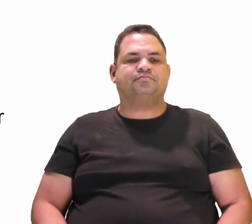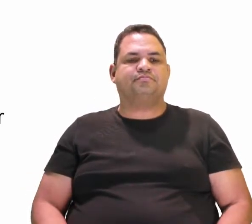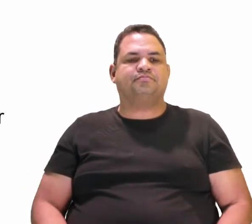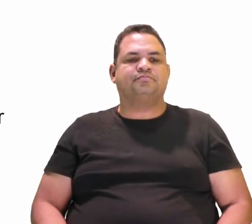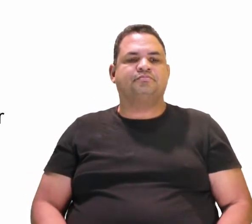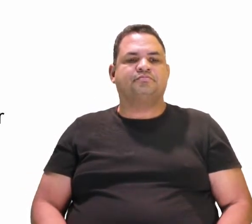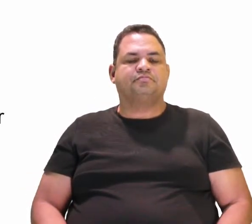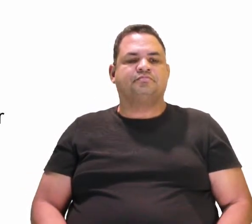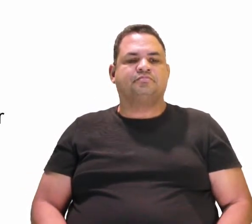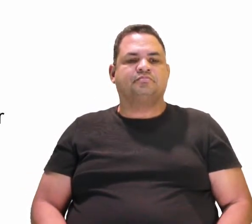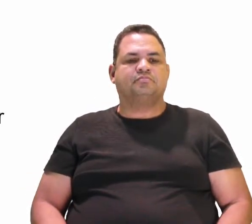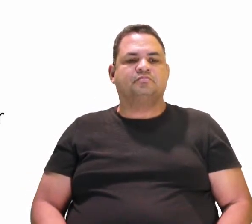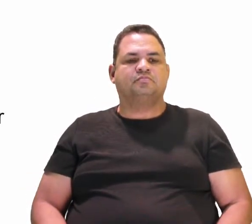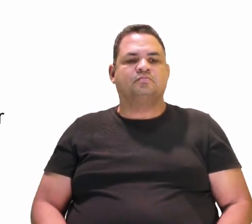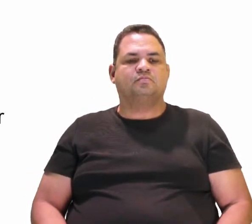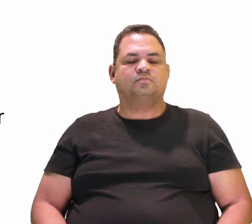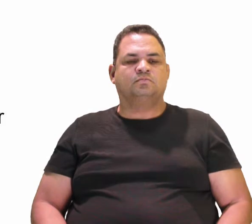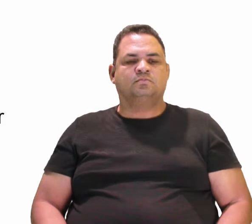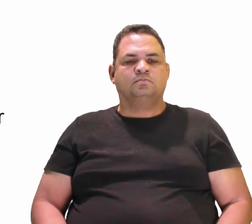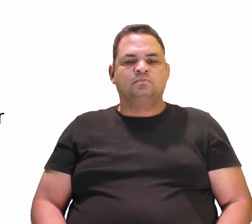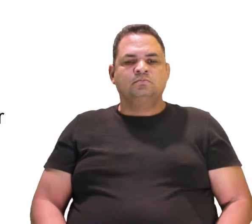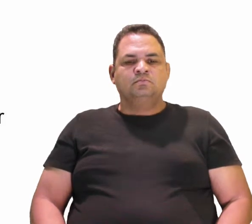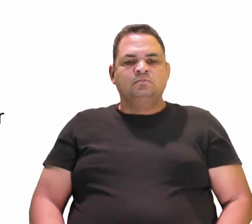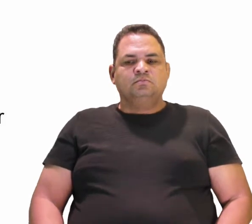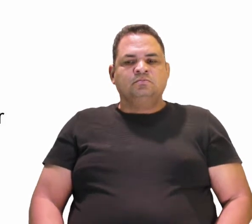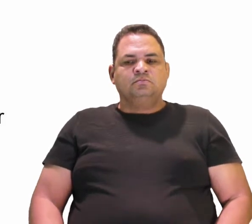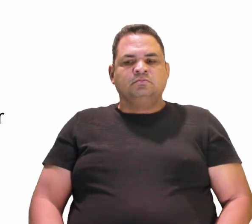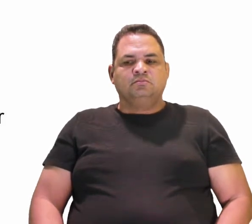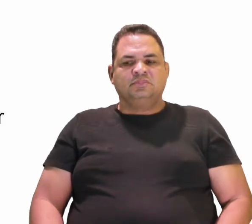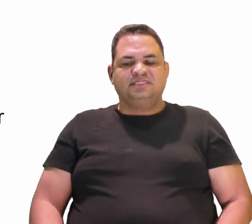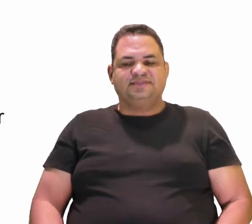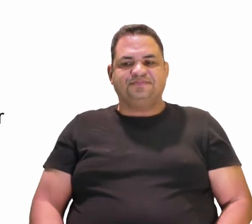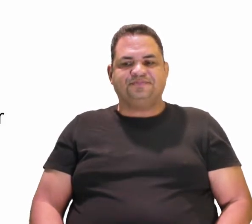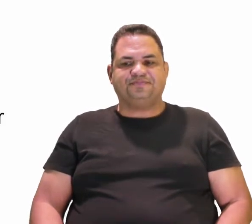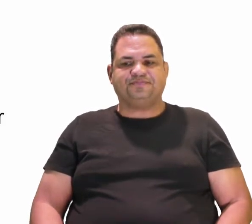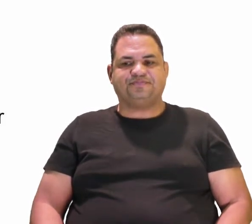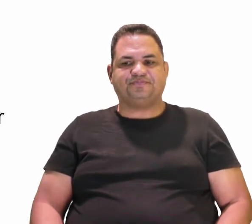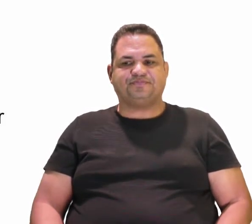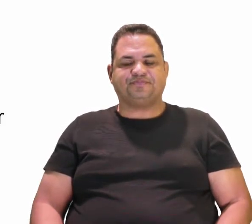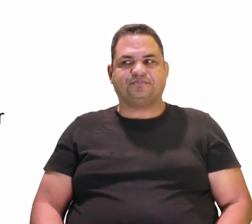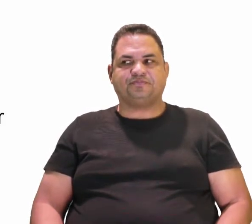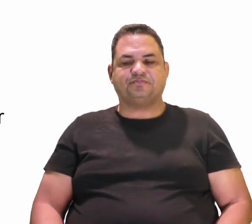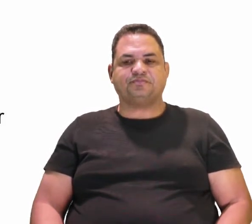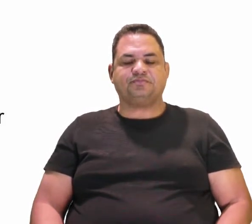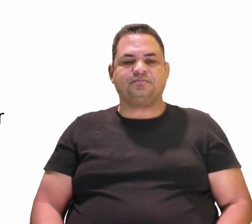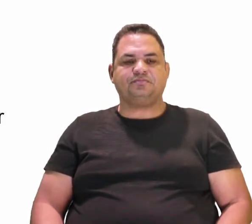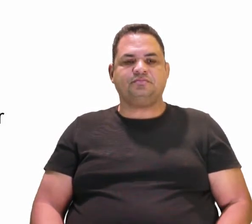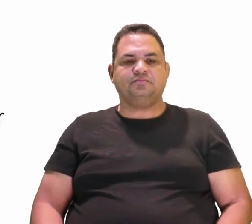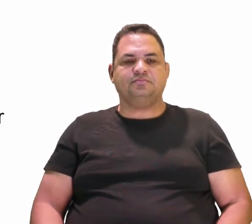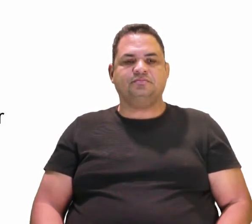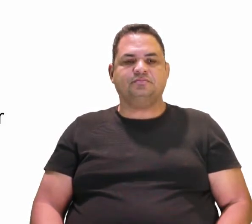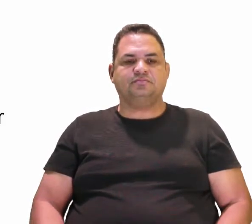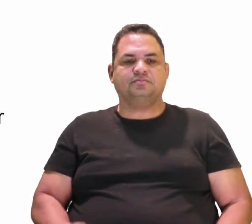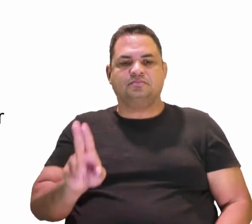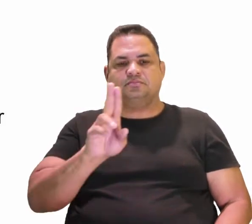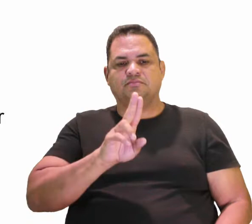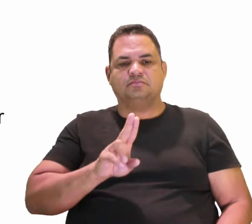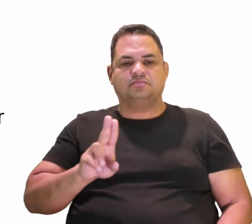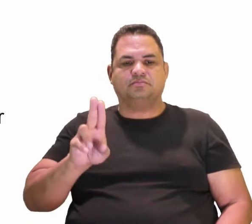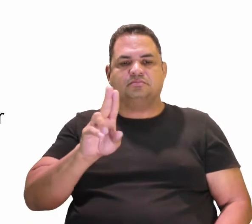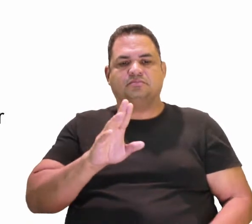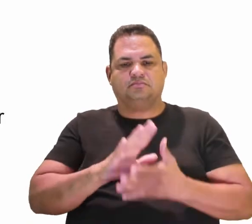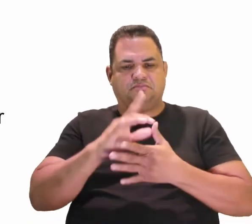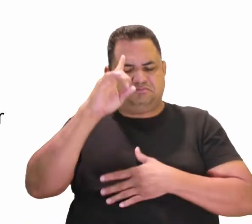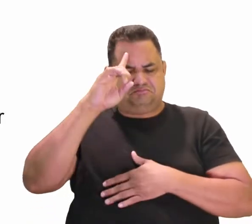é a junção do verbo do, mas a partícula negativa not, certo? Então, olha, usamos o imperativo para dizer às pessoas o